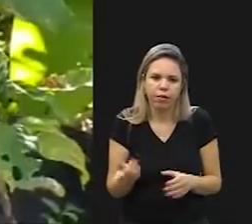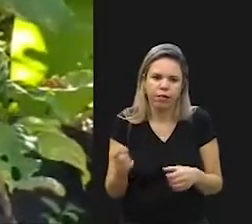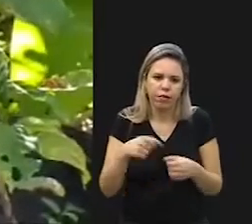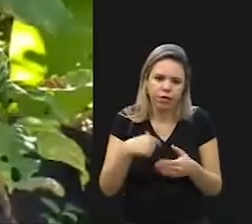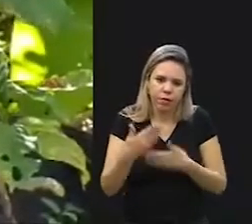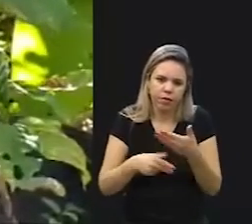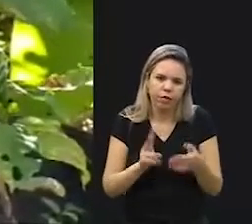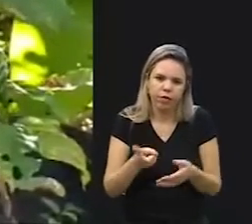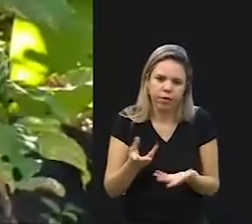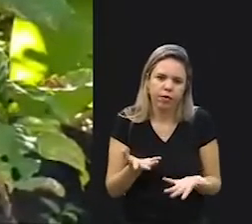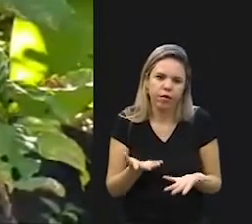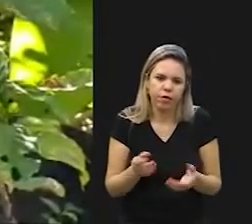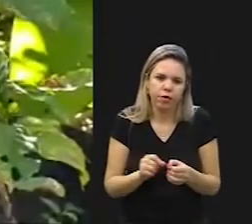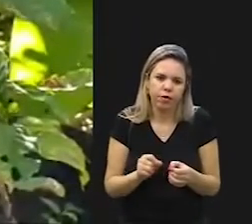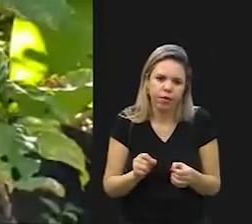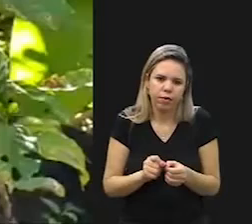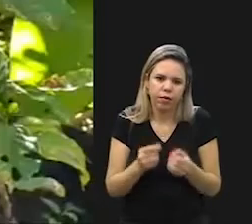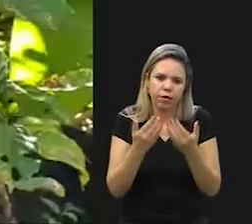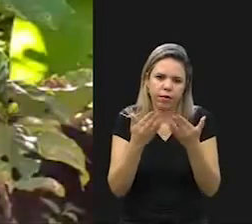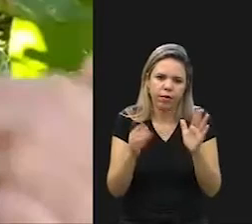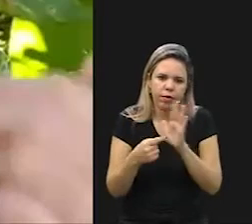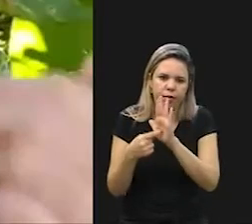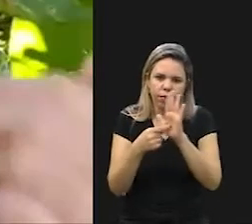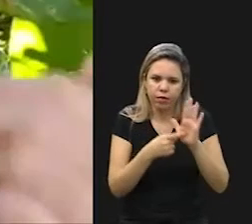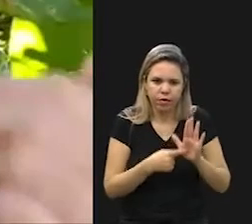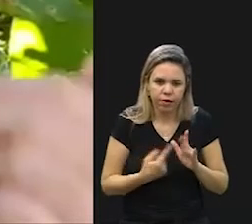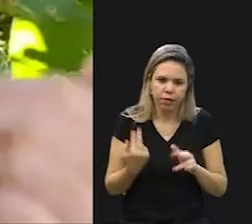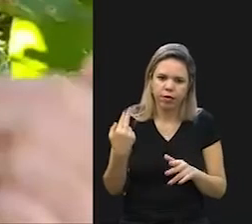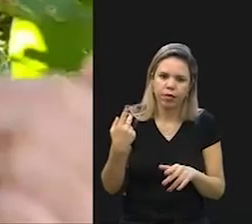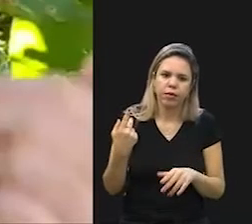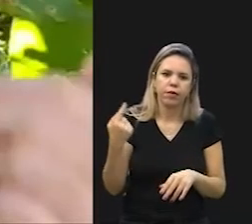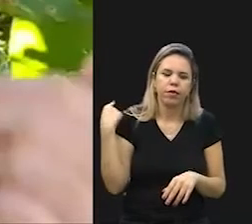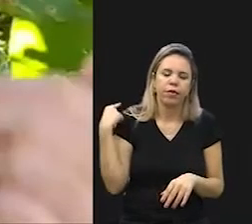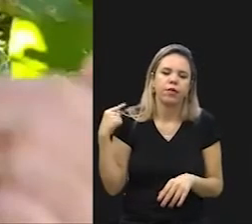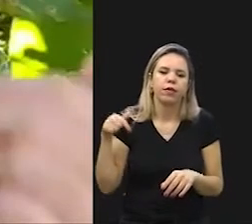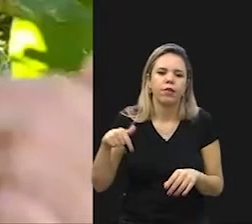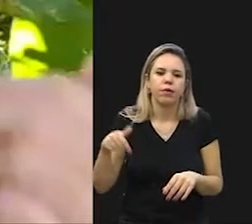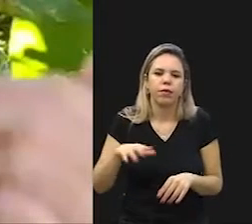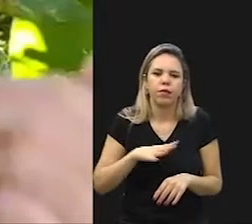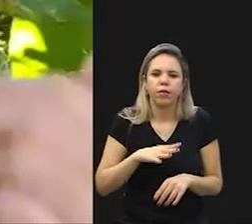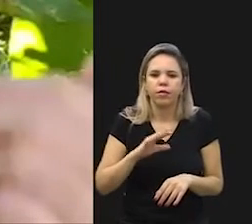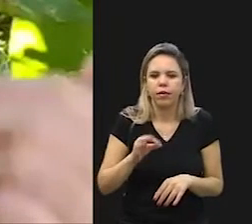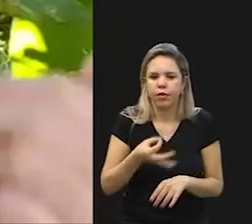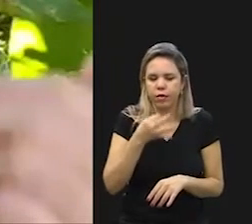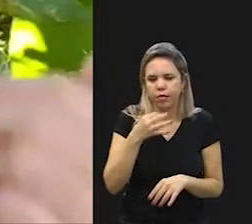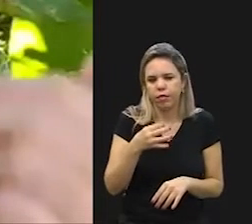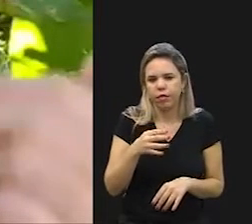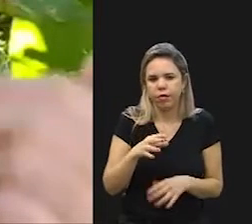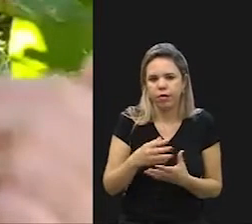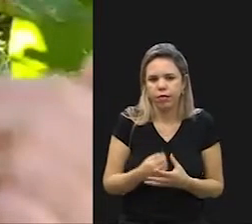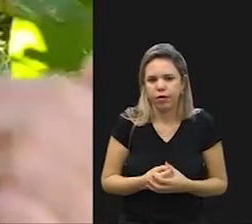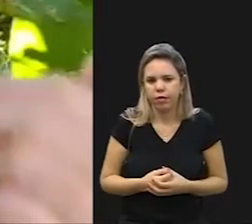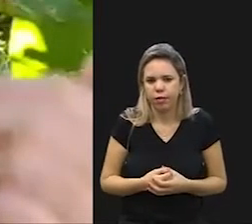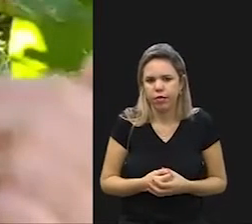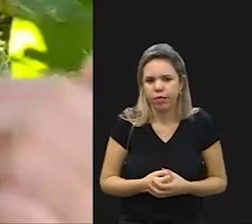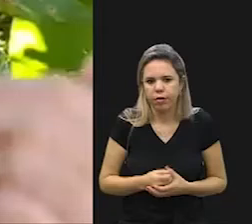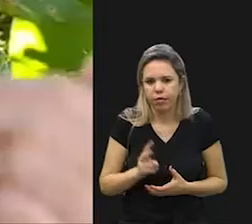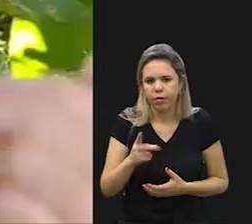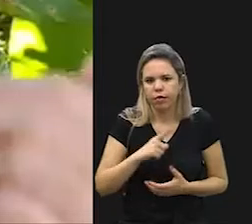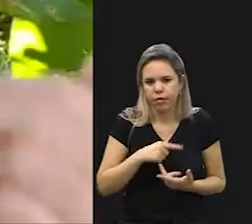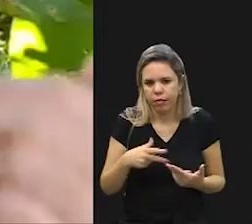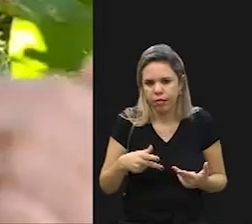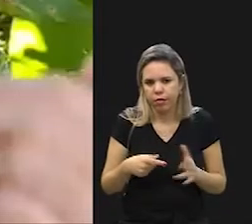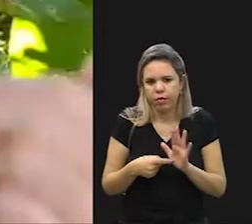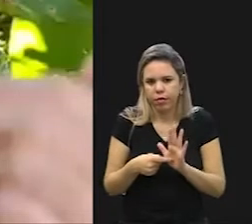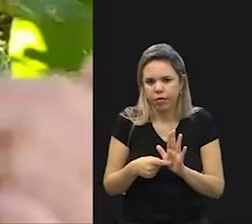volta e meia eu pretendo fazer ainda exposições, igual eu fiz anteriormente aqui na cidade de Jundiaí, porque sempre tem